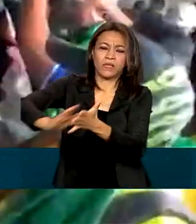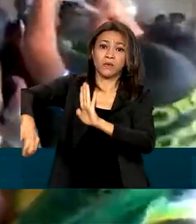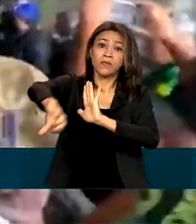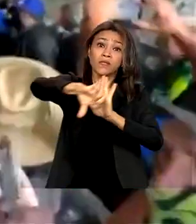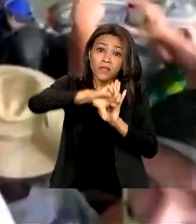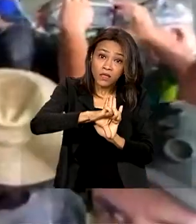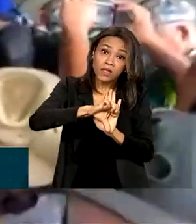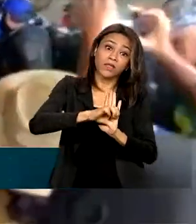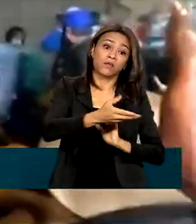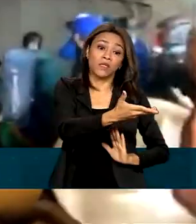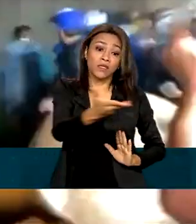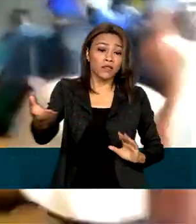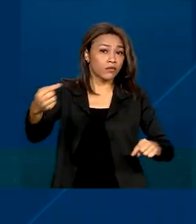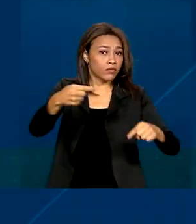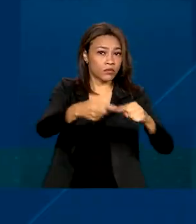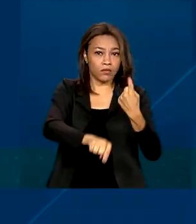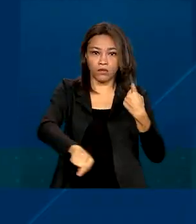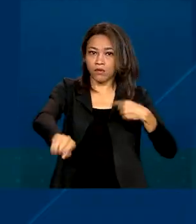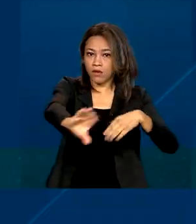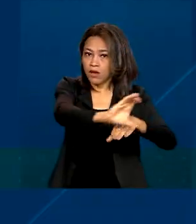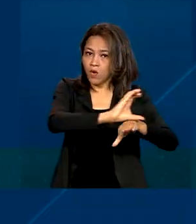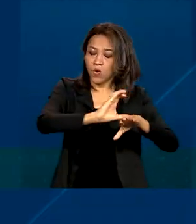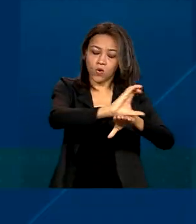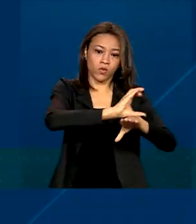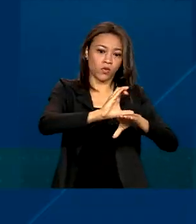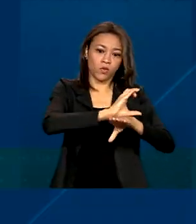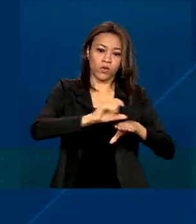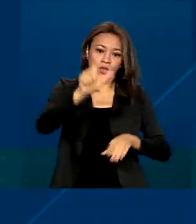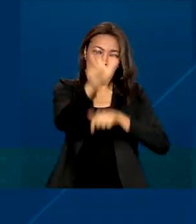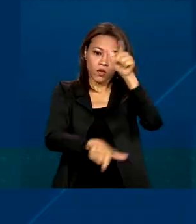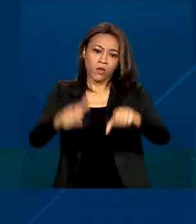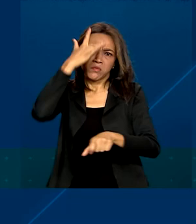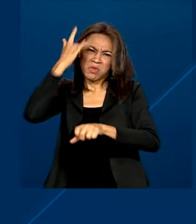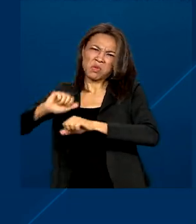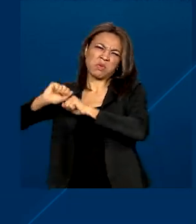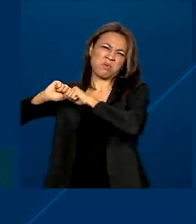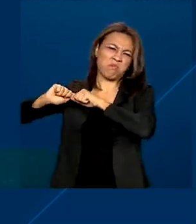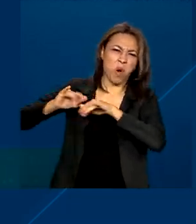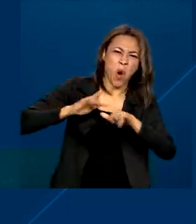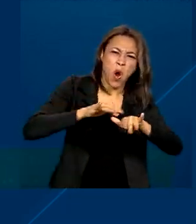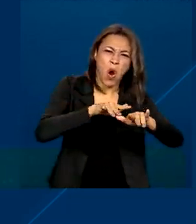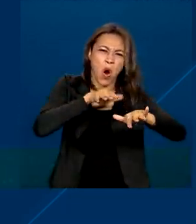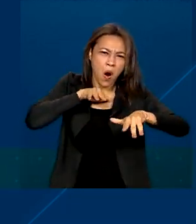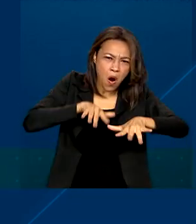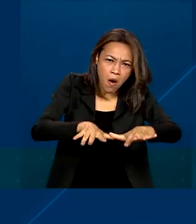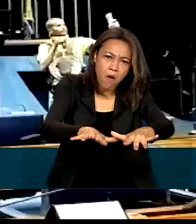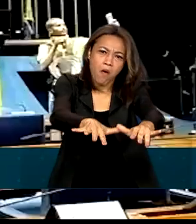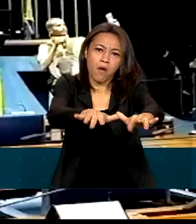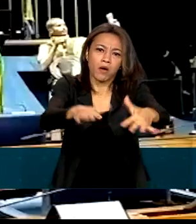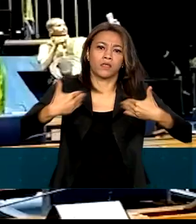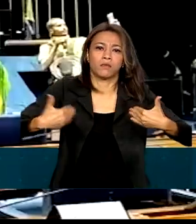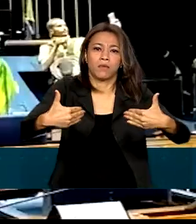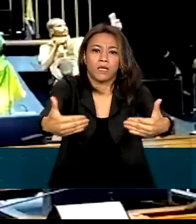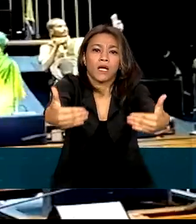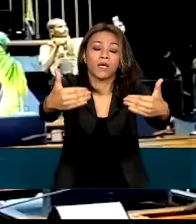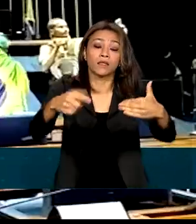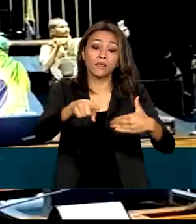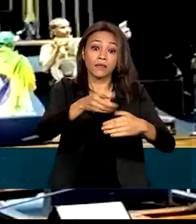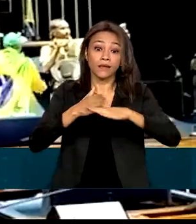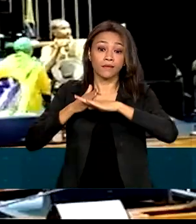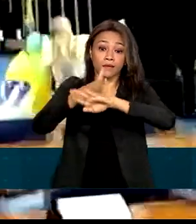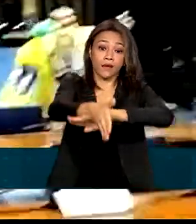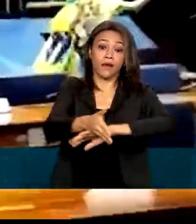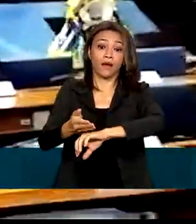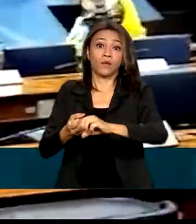Numa ação antidemocrática, terroristas invadiram a Esplanada dos Ministérios e tomaram as sedes